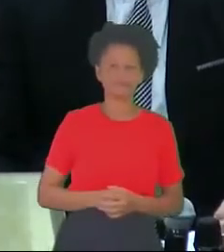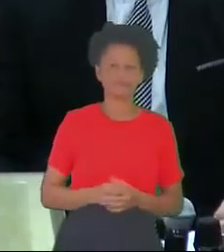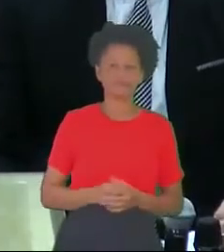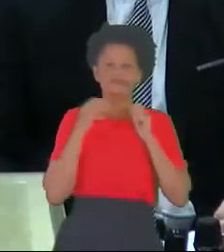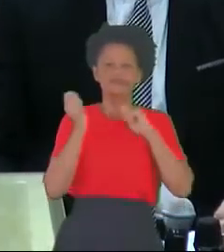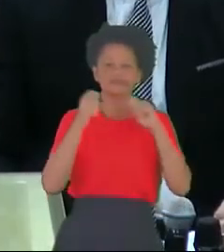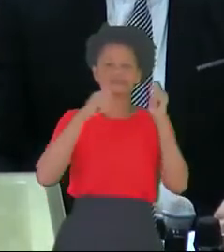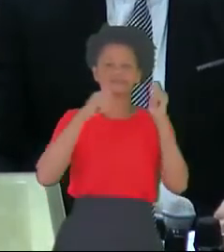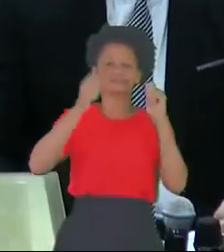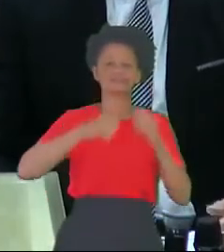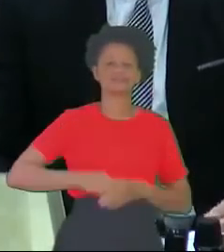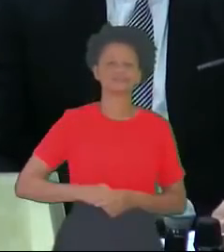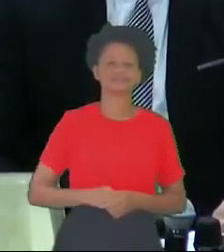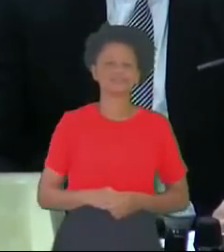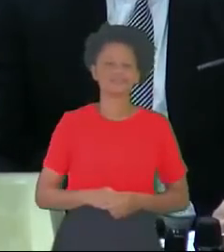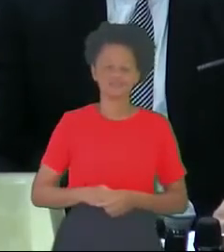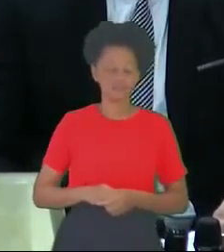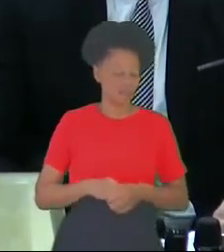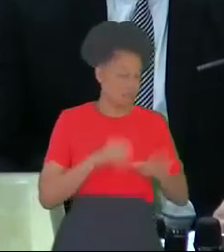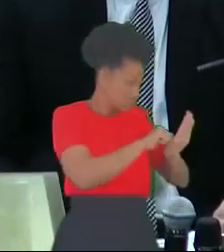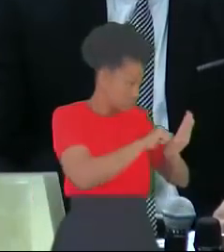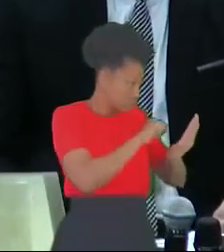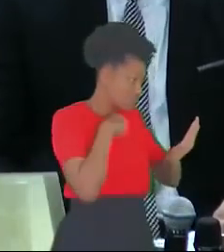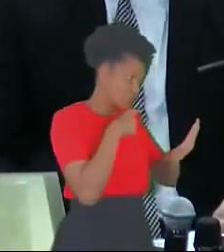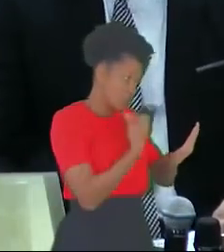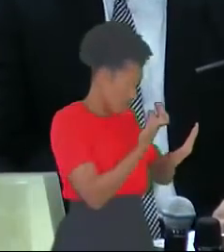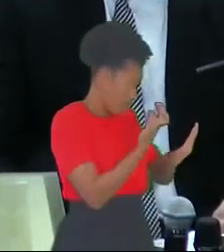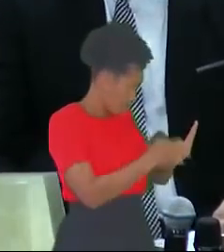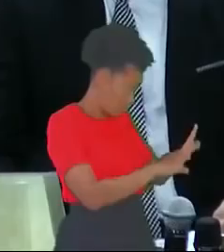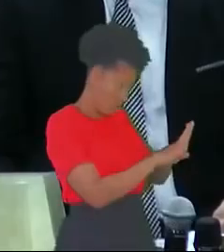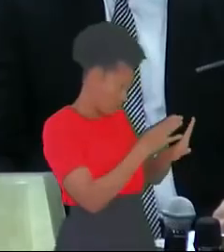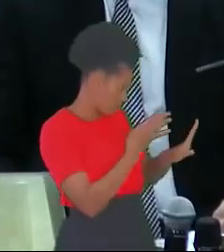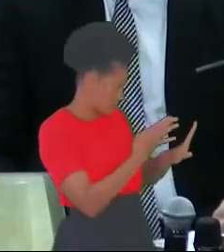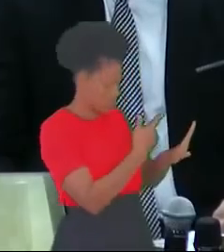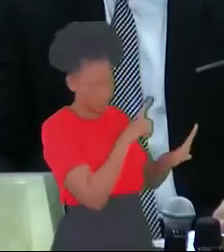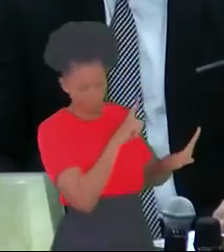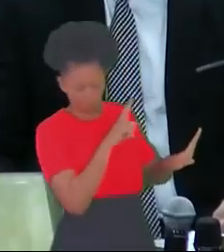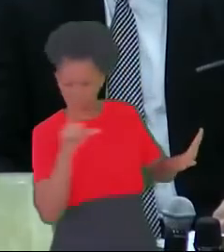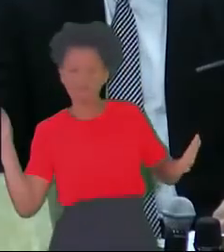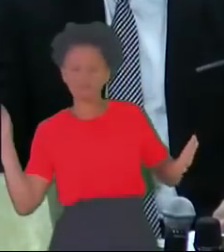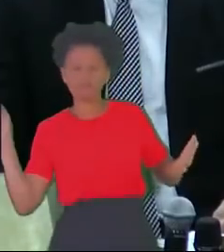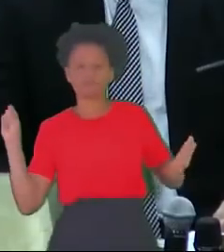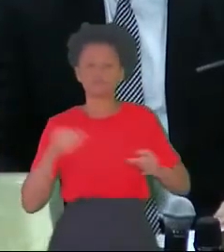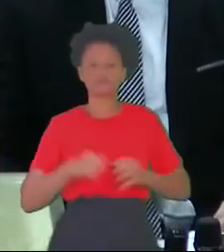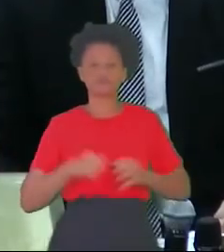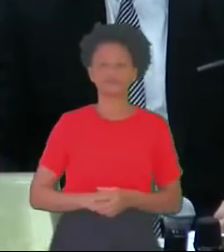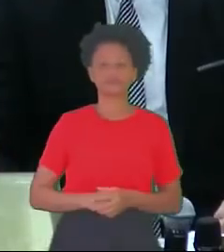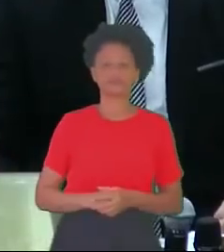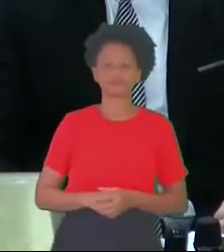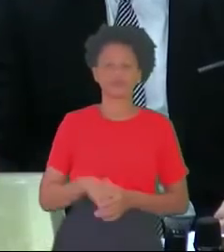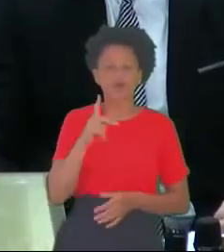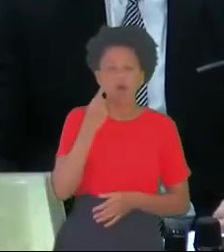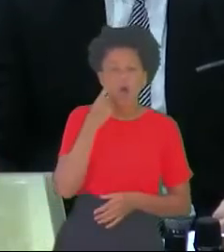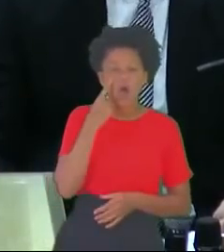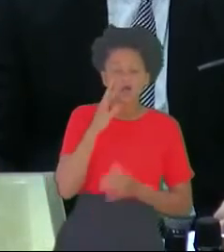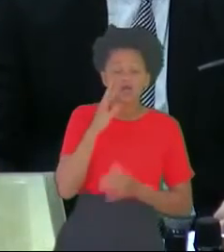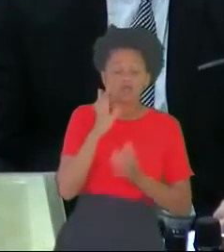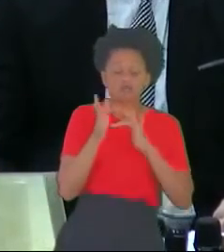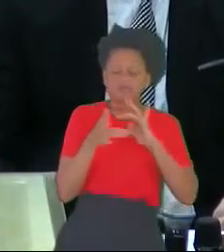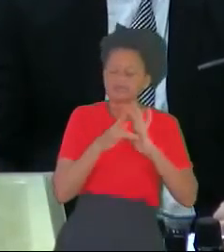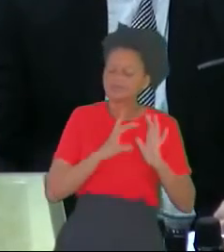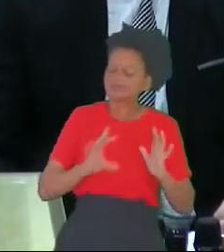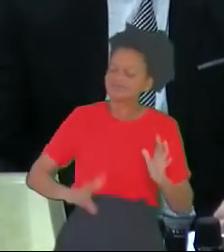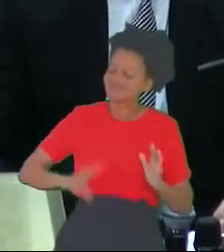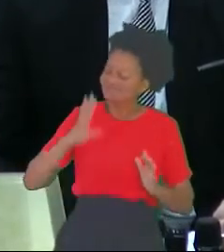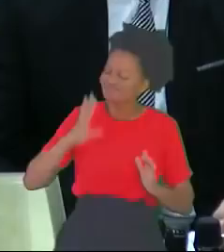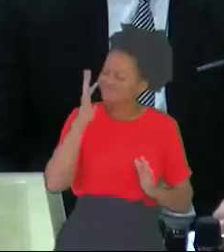Aleluia. Iria embora. Mas, irmãos, para encerrar, olha o teu Cristo, olha a beleza